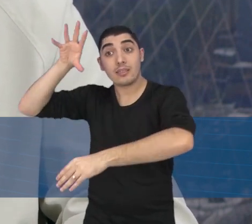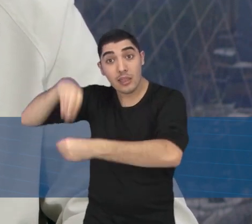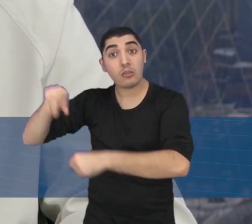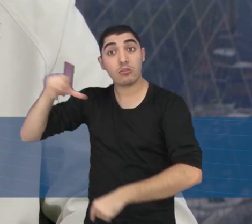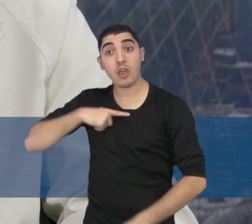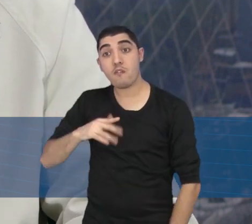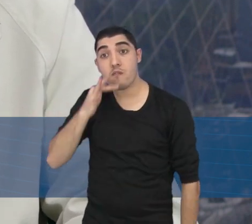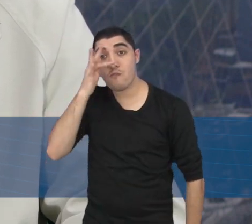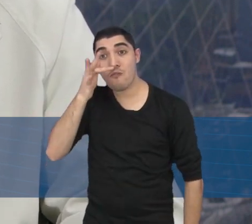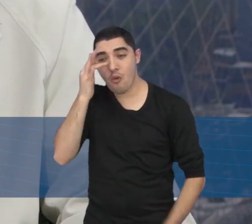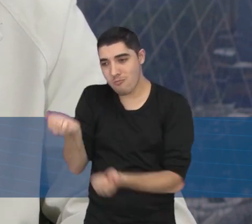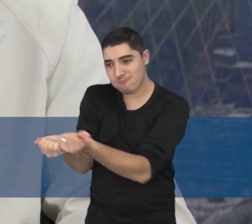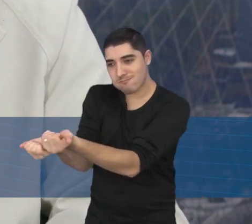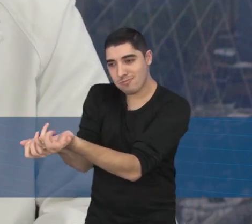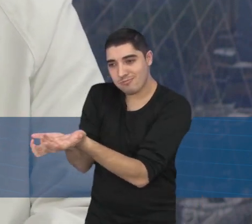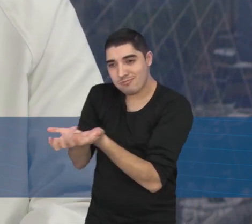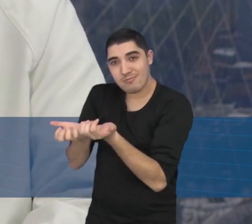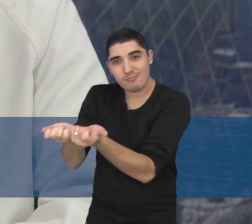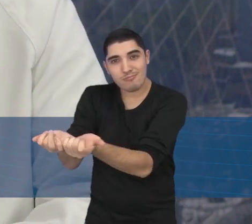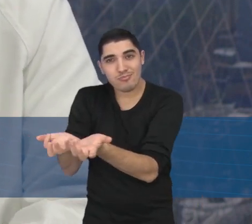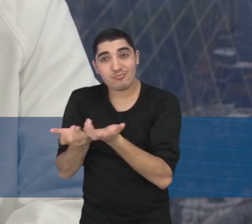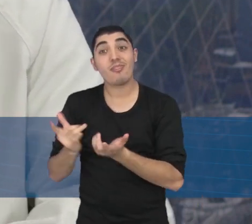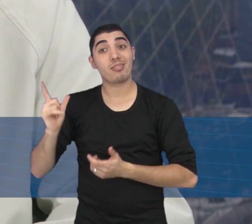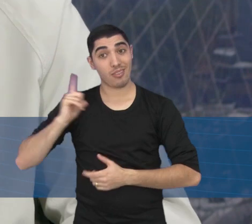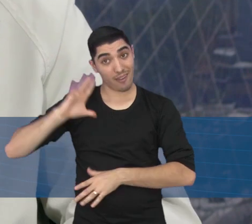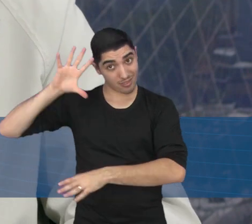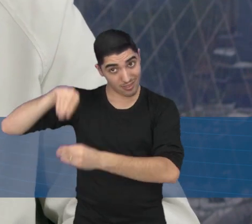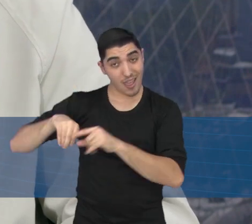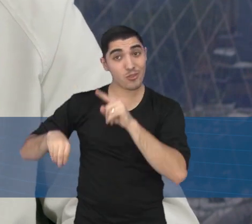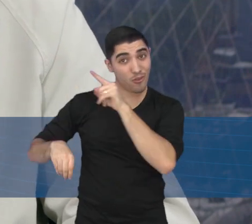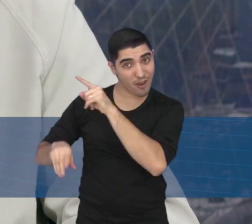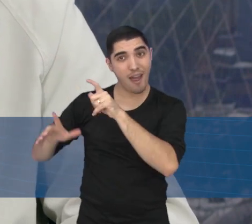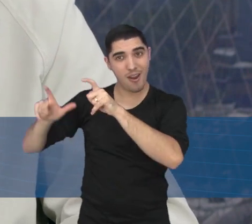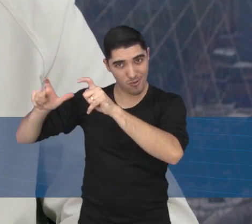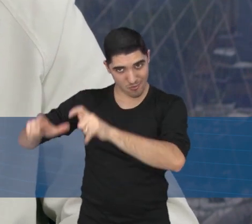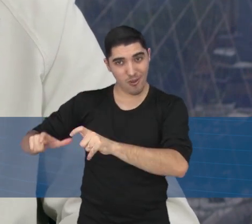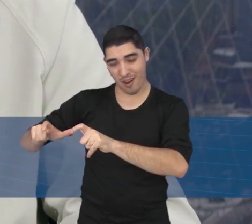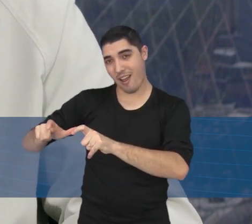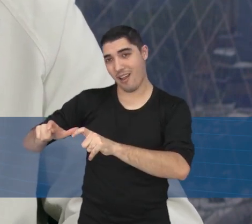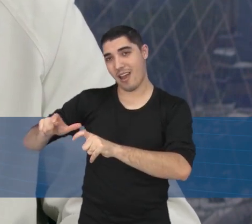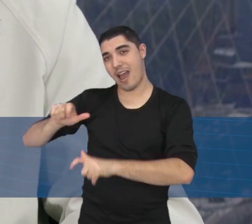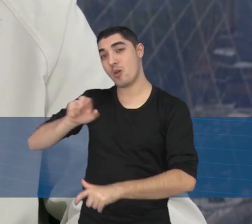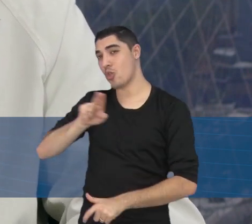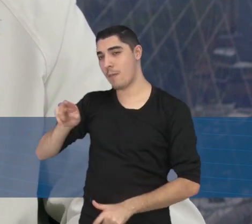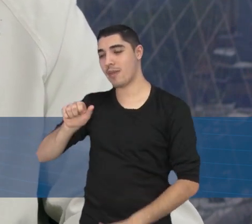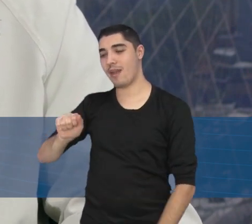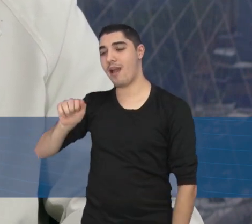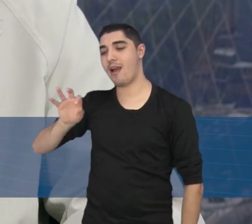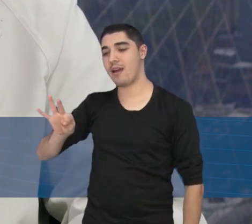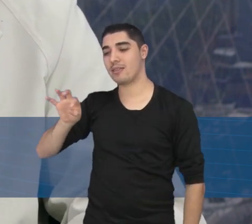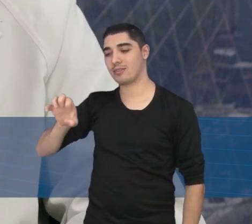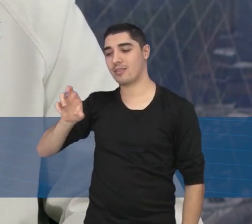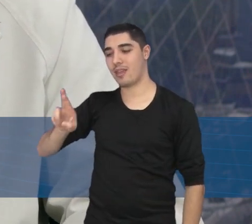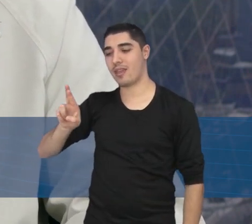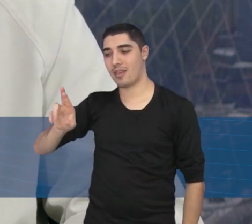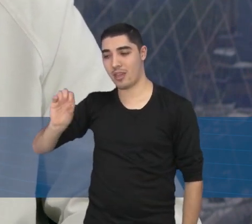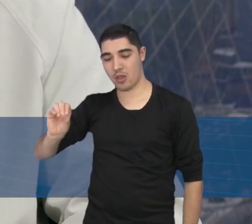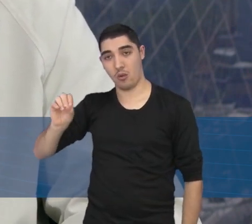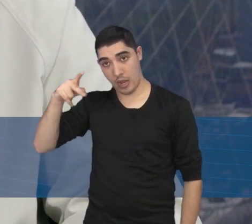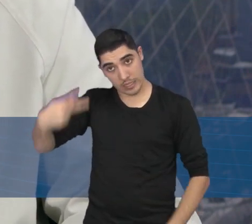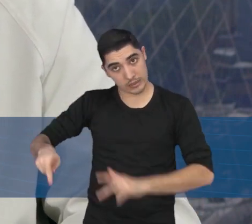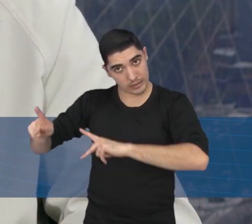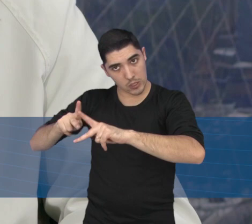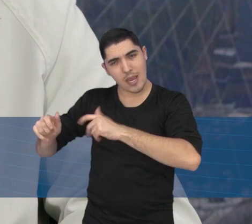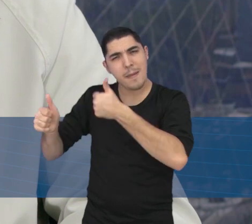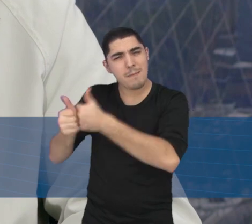dentro do aterro, mostrando o quanto que é cuidado, a água potável lá dentro do aterro, e a frente de trabalho. Então o ônibus circula lá